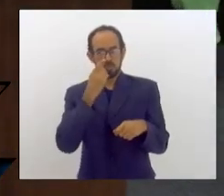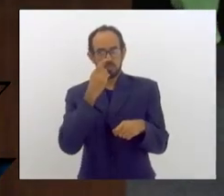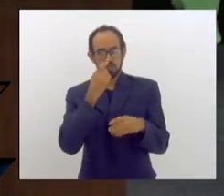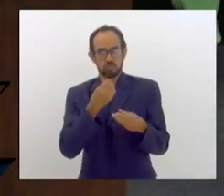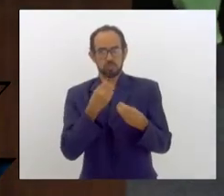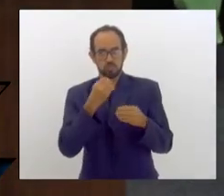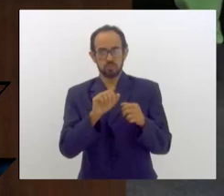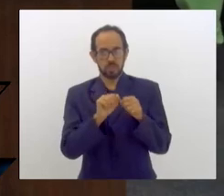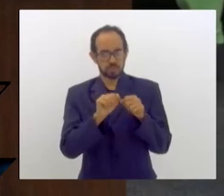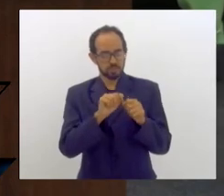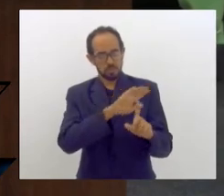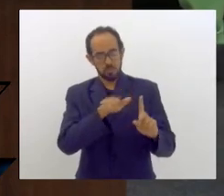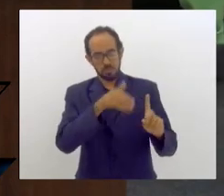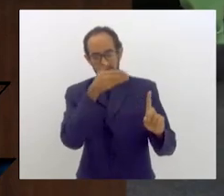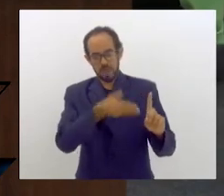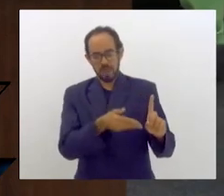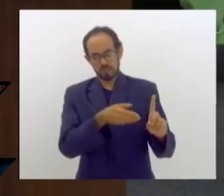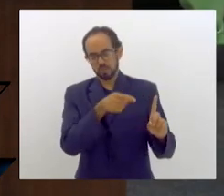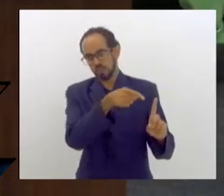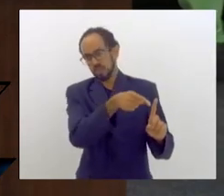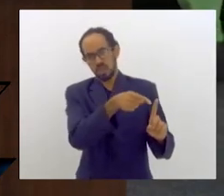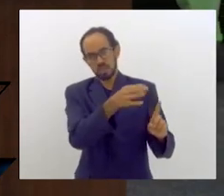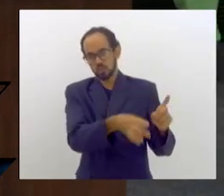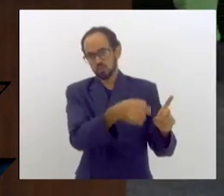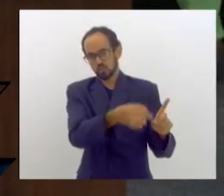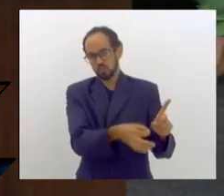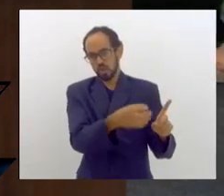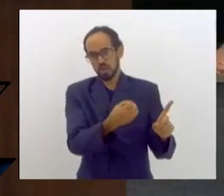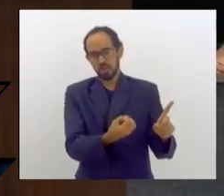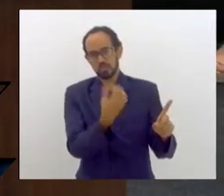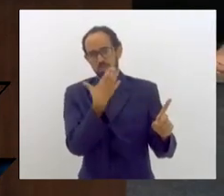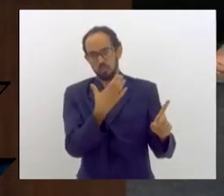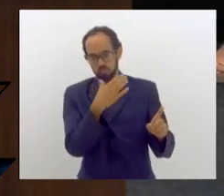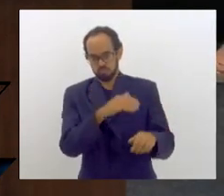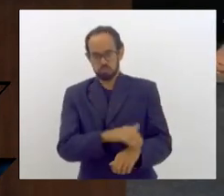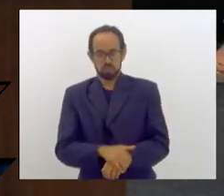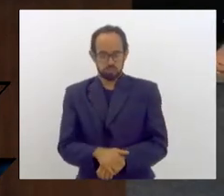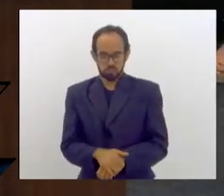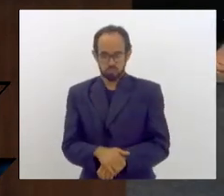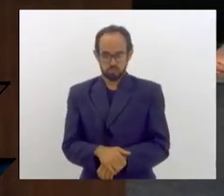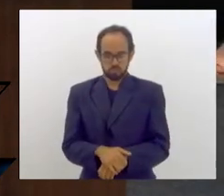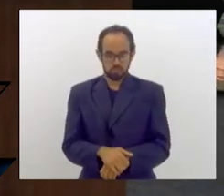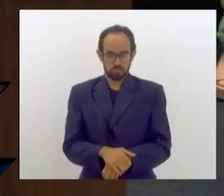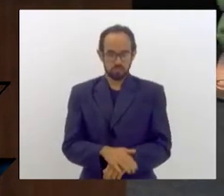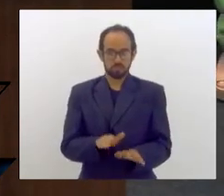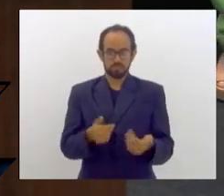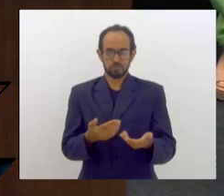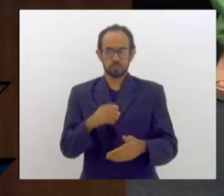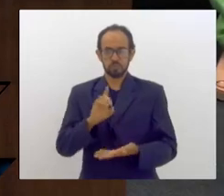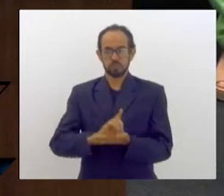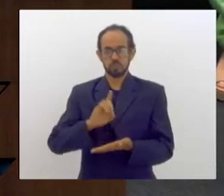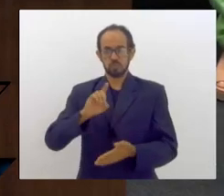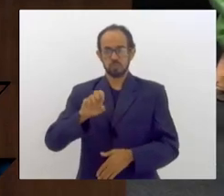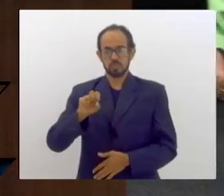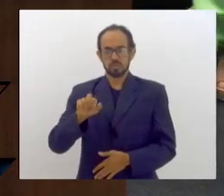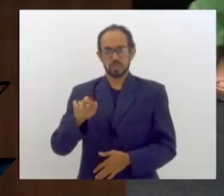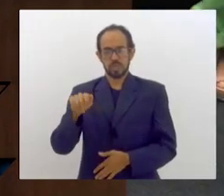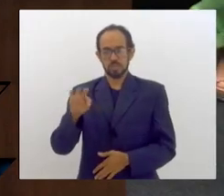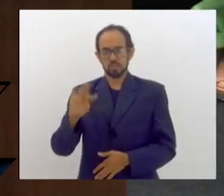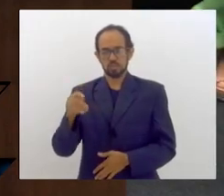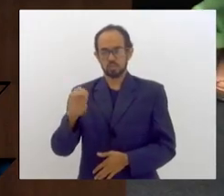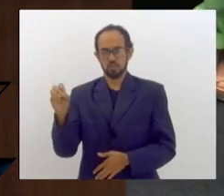de fazer a homenagem que ele julgava que o seu mandato ia fazer. Então, o que o doutor Serginho falou é a